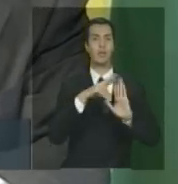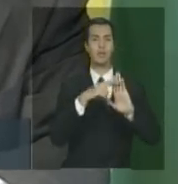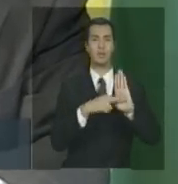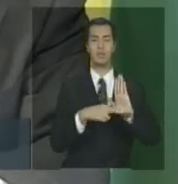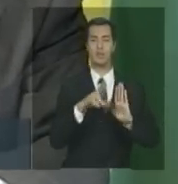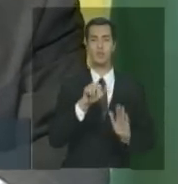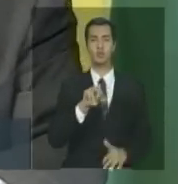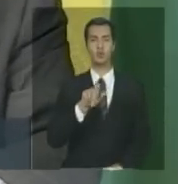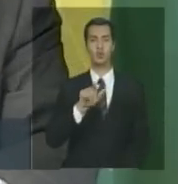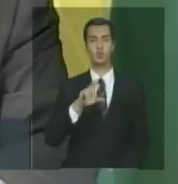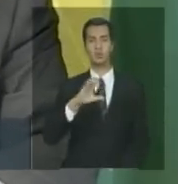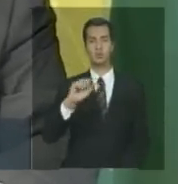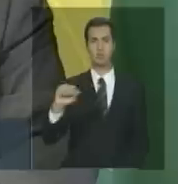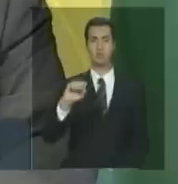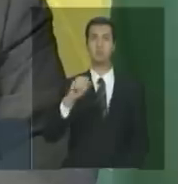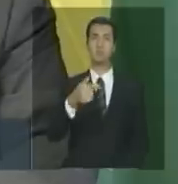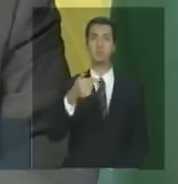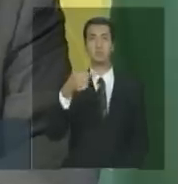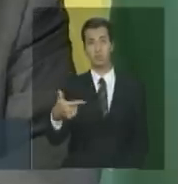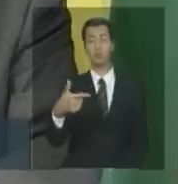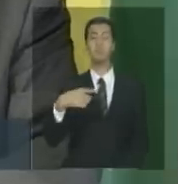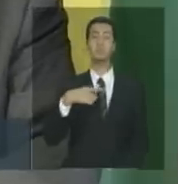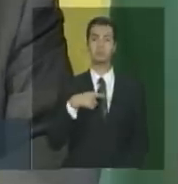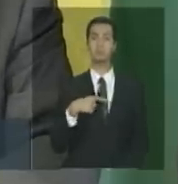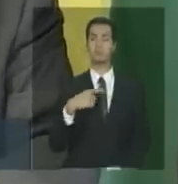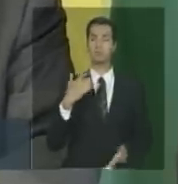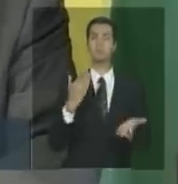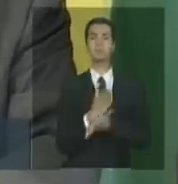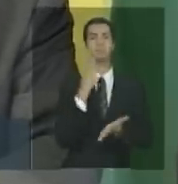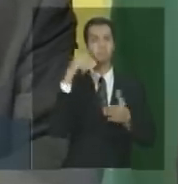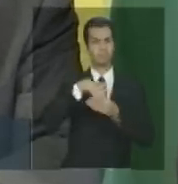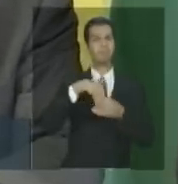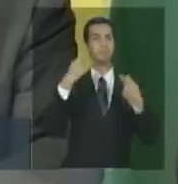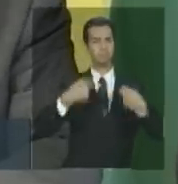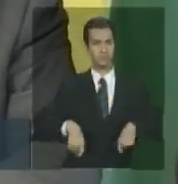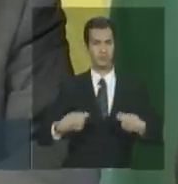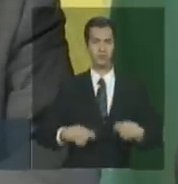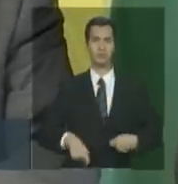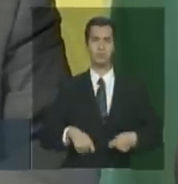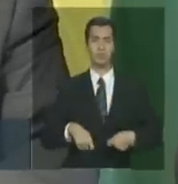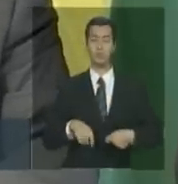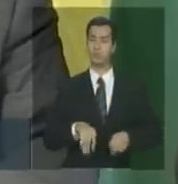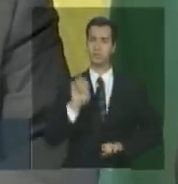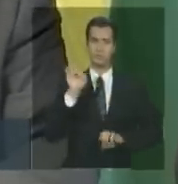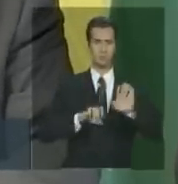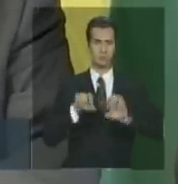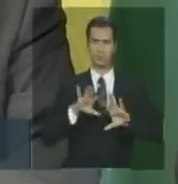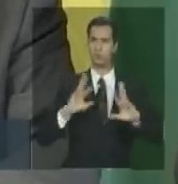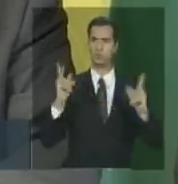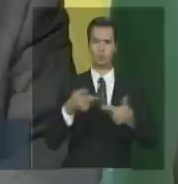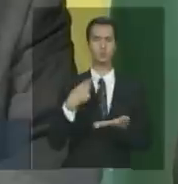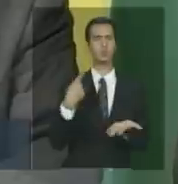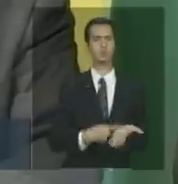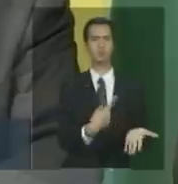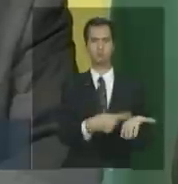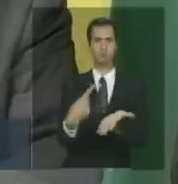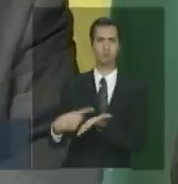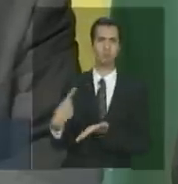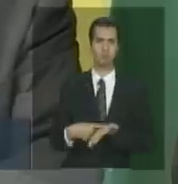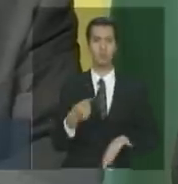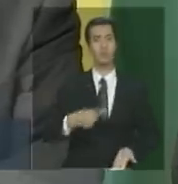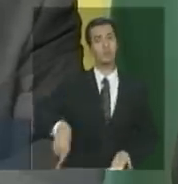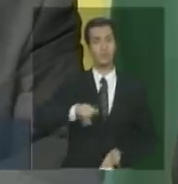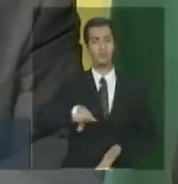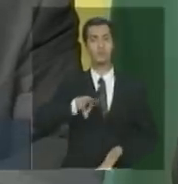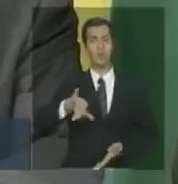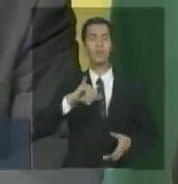é fundamental, os empresários estão todos de acordo, estarão dialogando com o Congresso, com o Senado, que é responsável por isso,